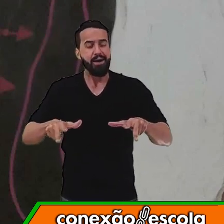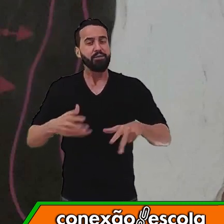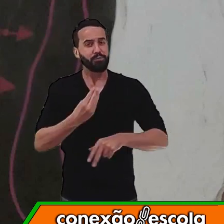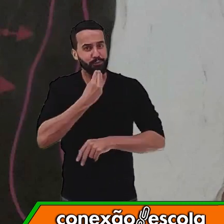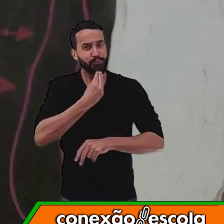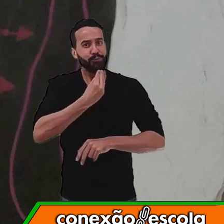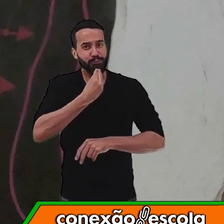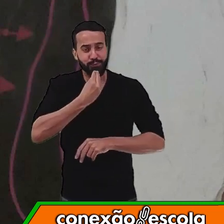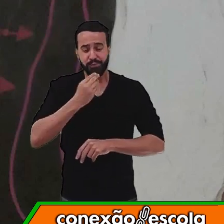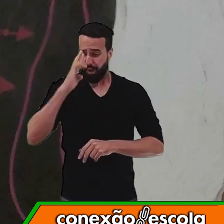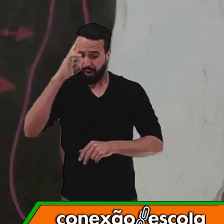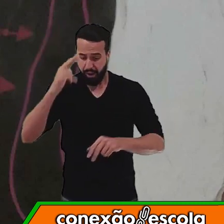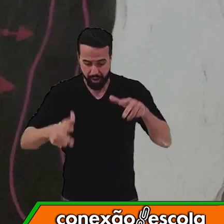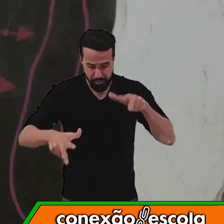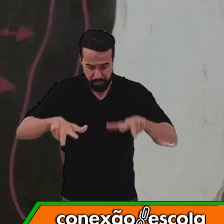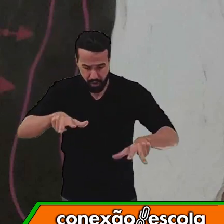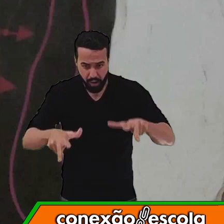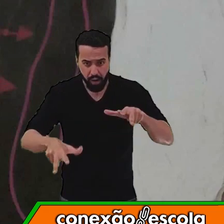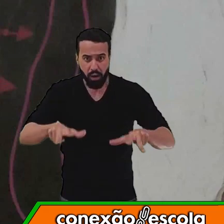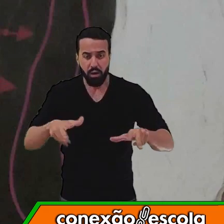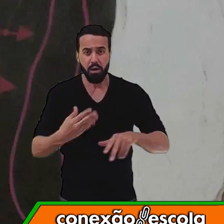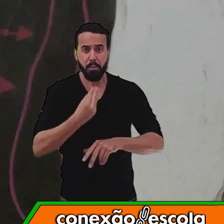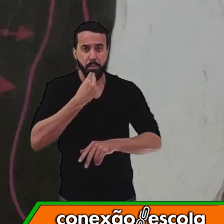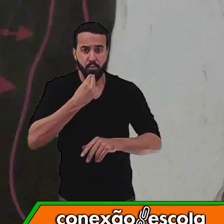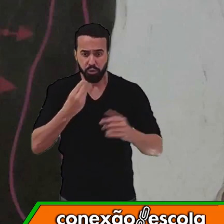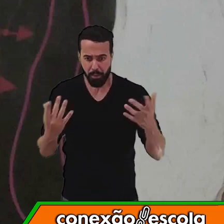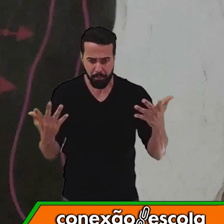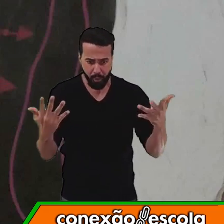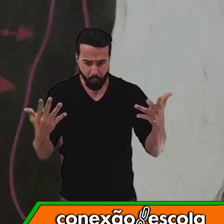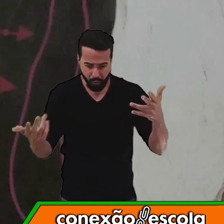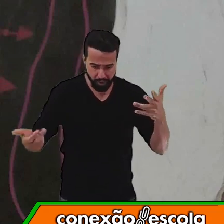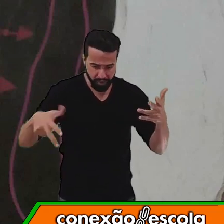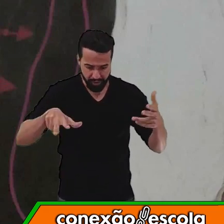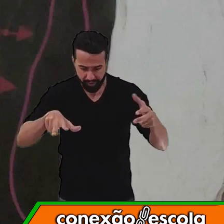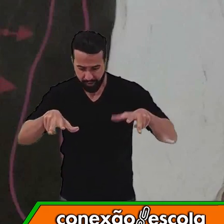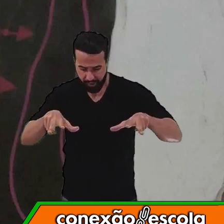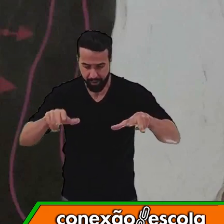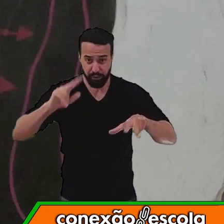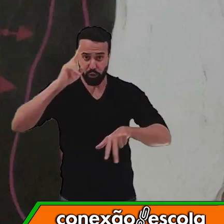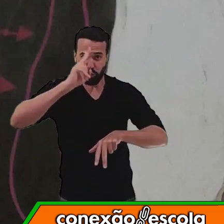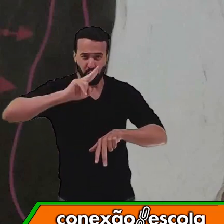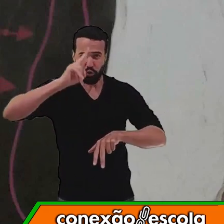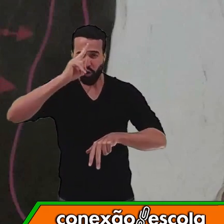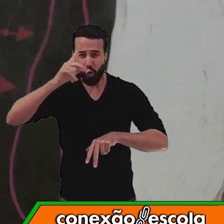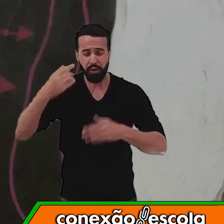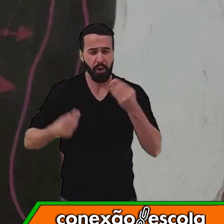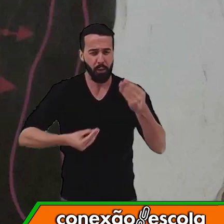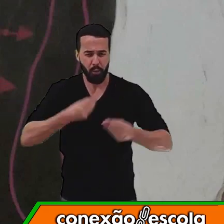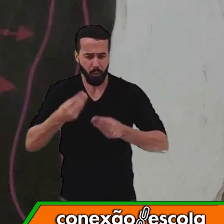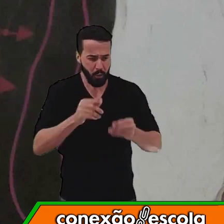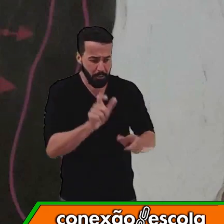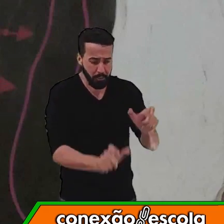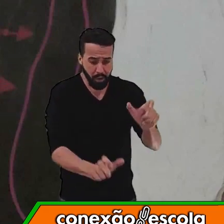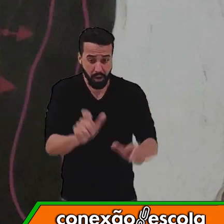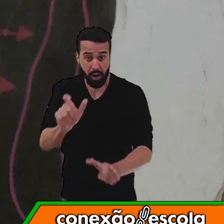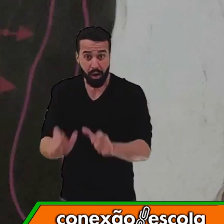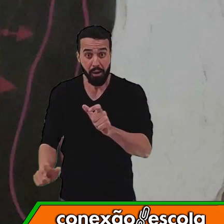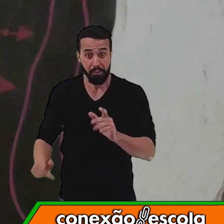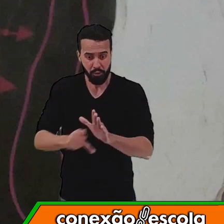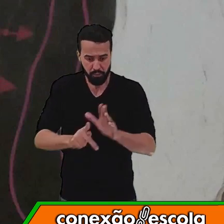um mestre de marionetes, teria nas mãos a história e o destino de